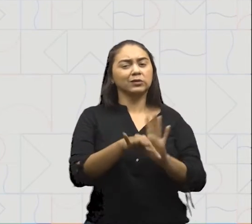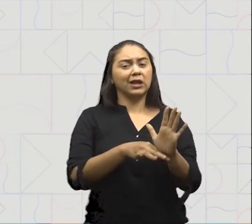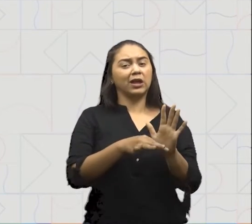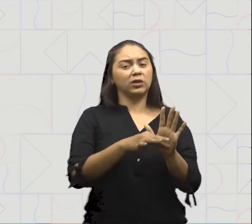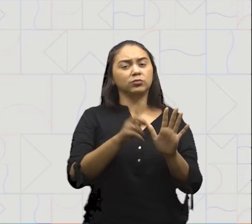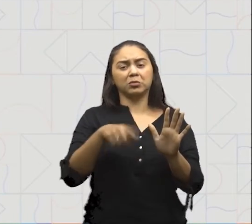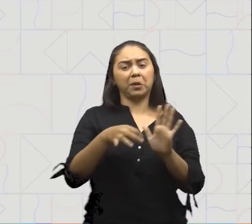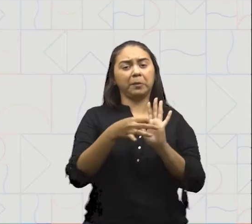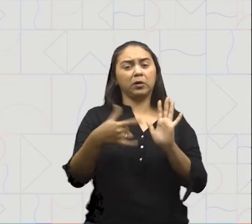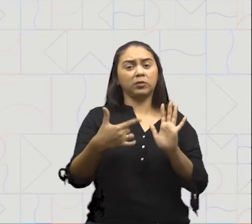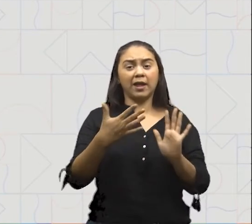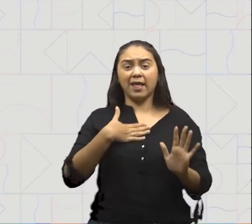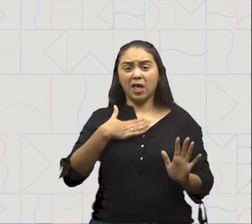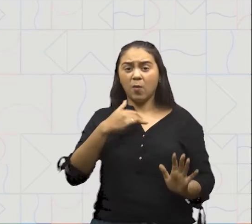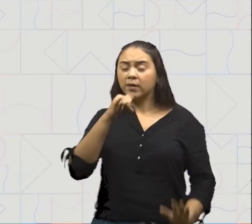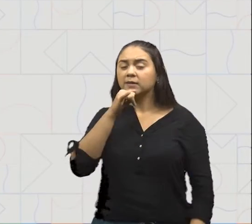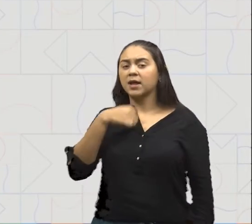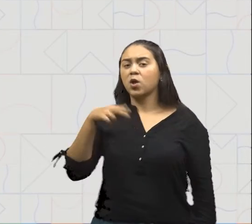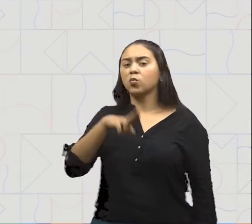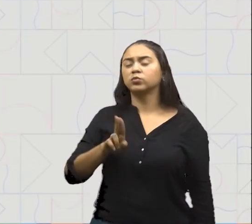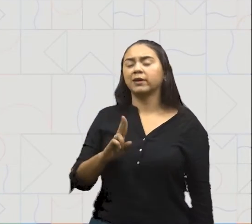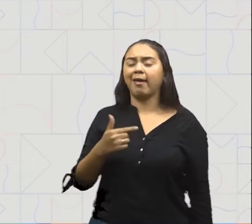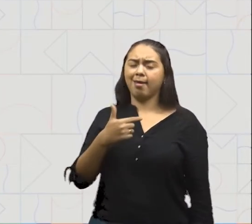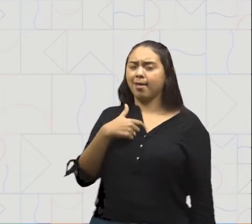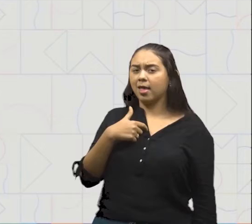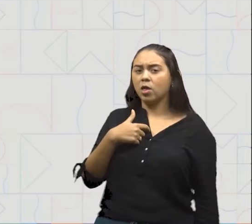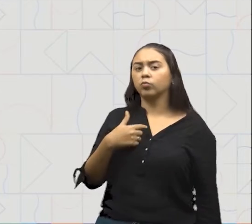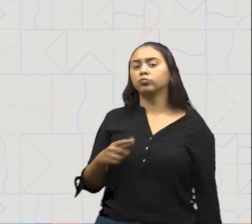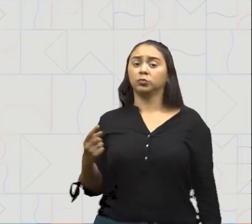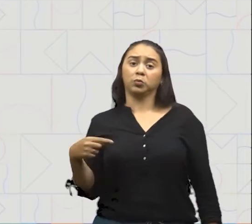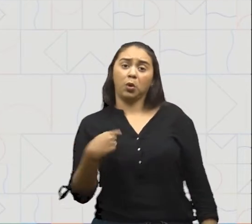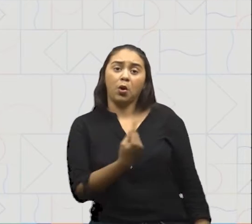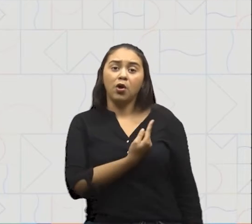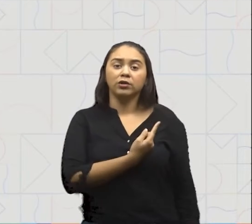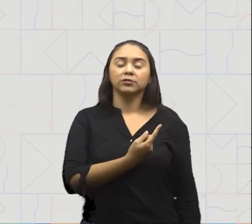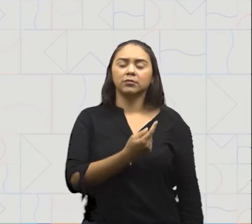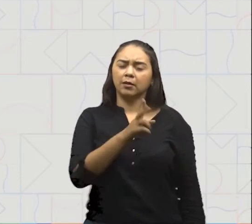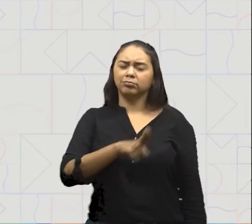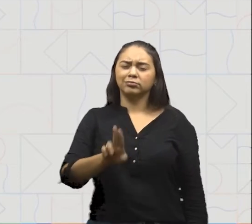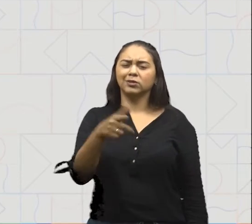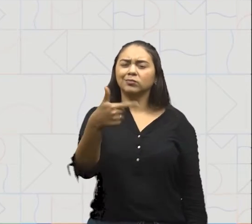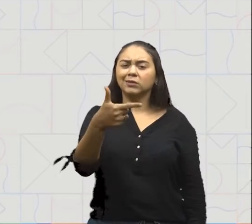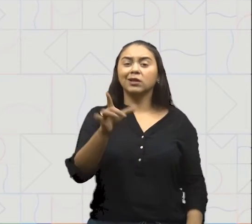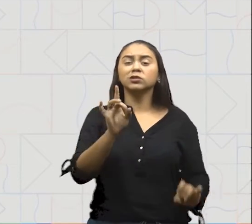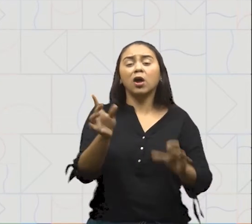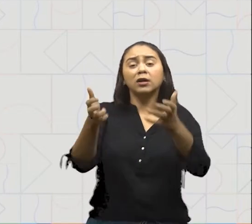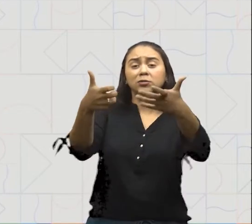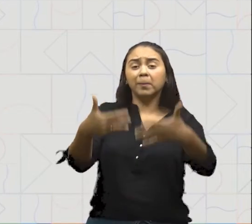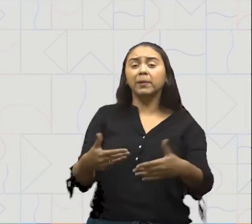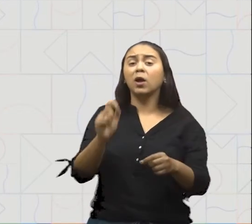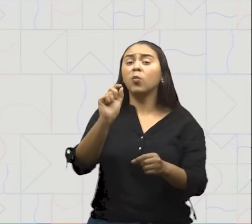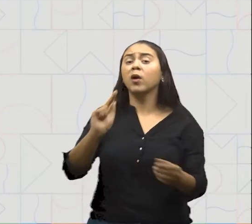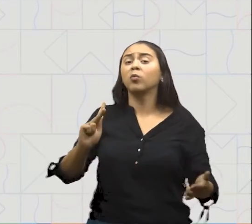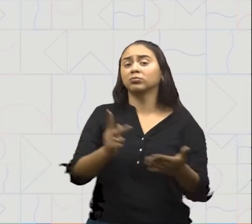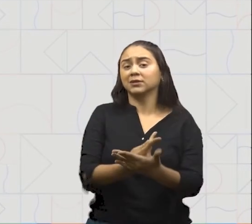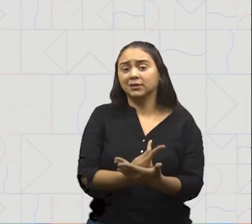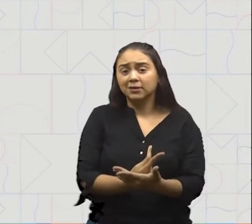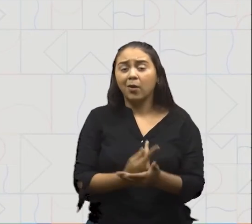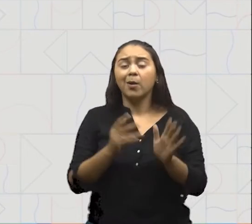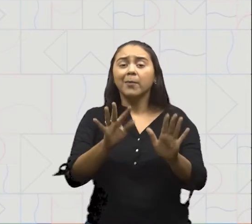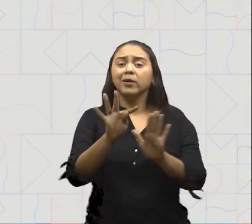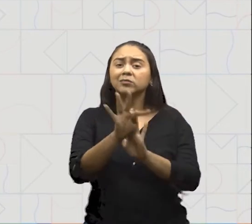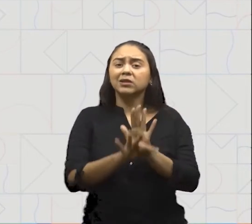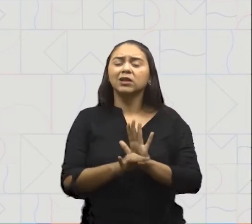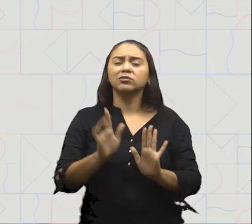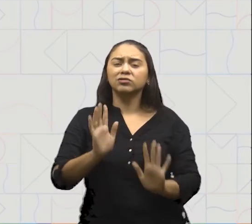envolvi na história, não utilizei as palavras eu ou nós, apenas relatei o que tinha acontecido. Já que o